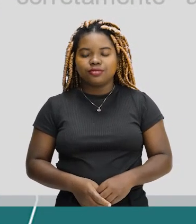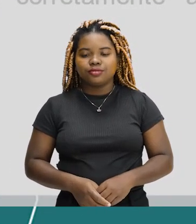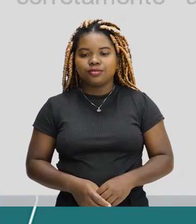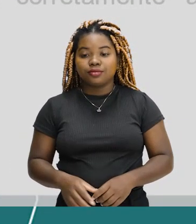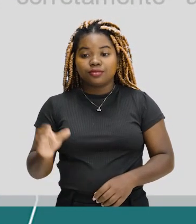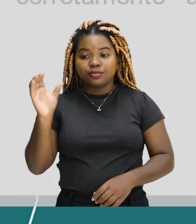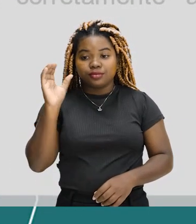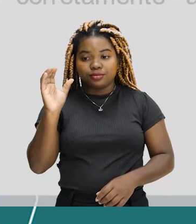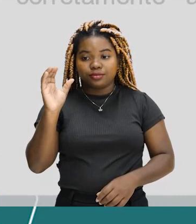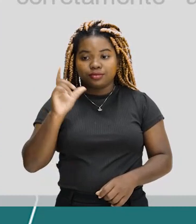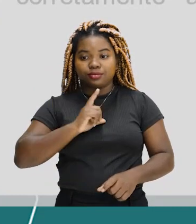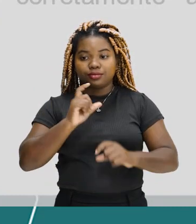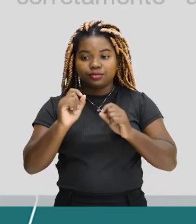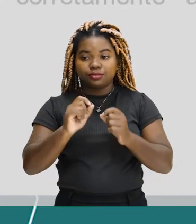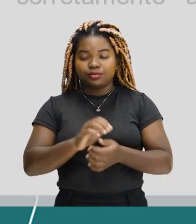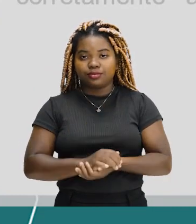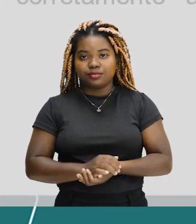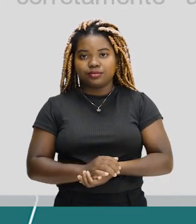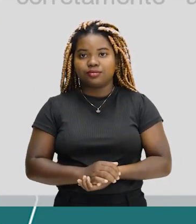Na letra C,